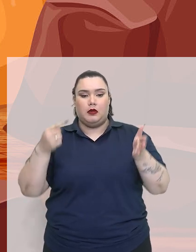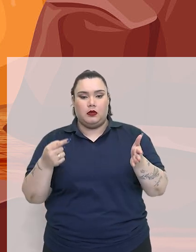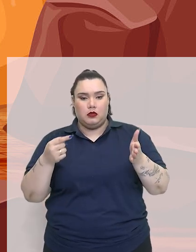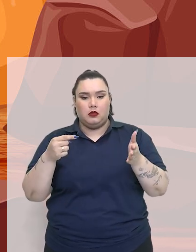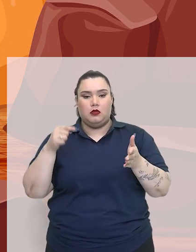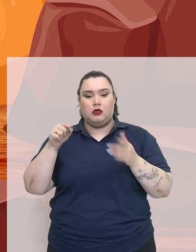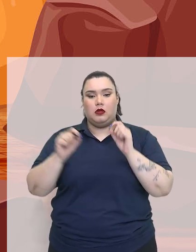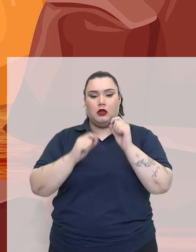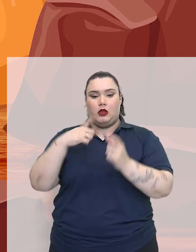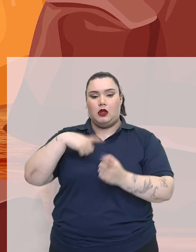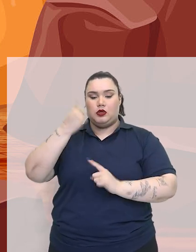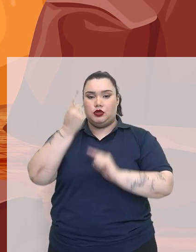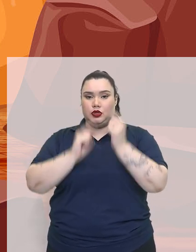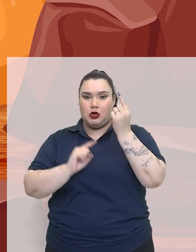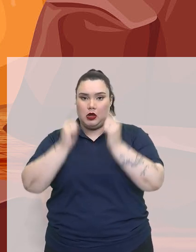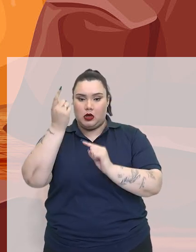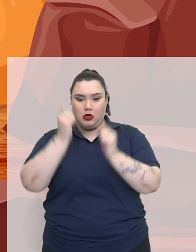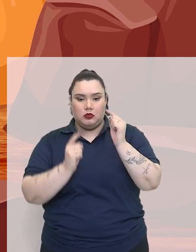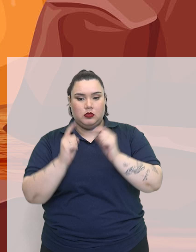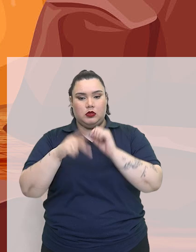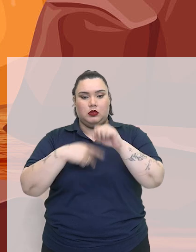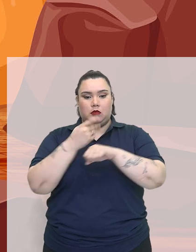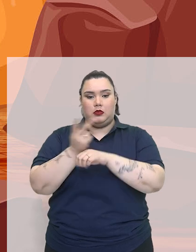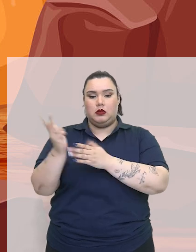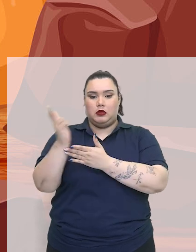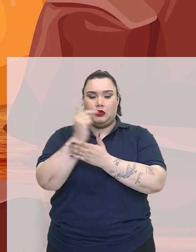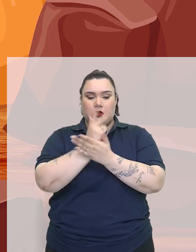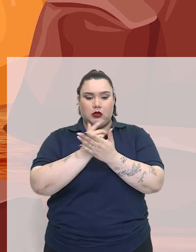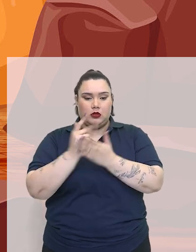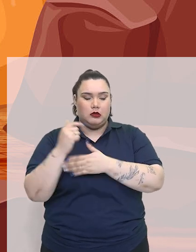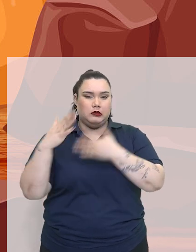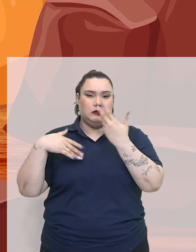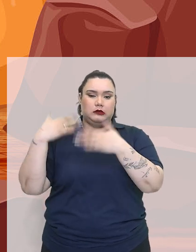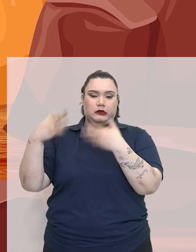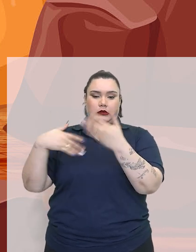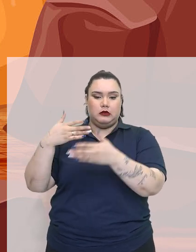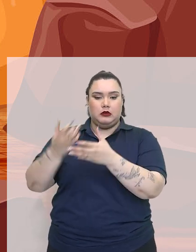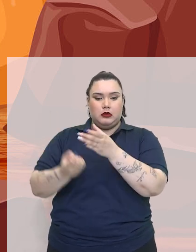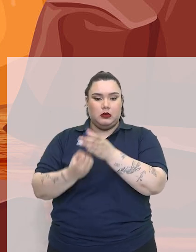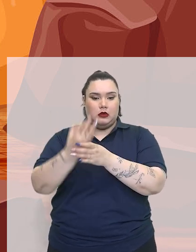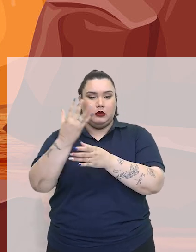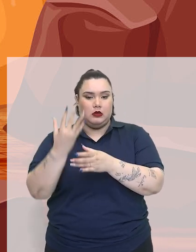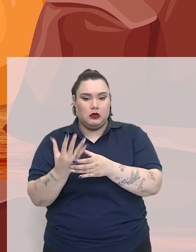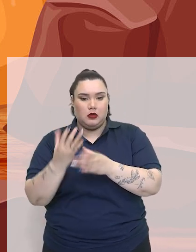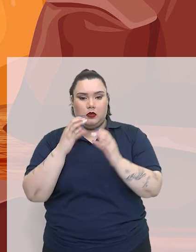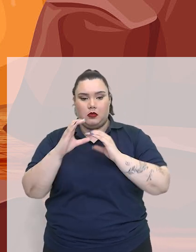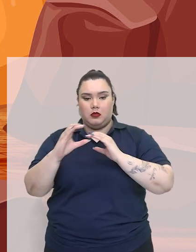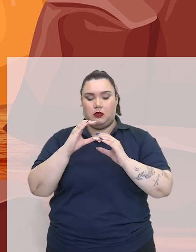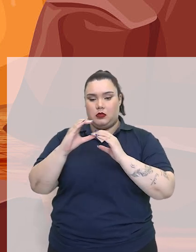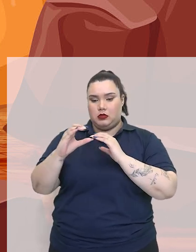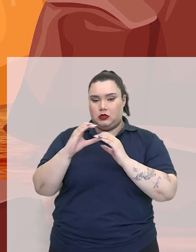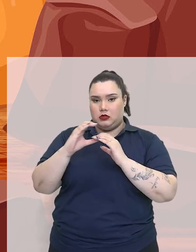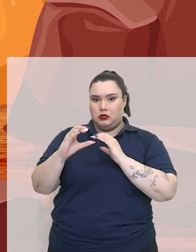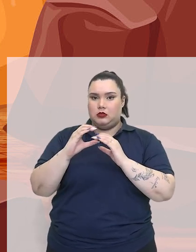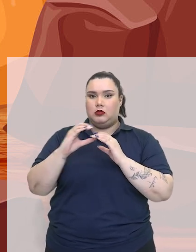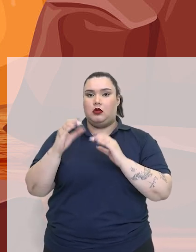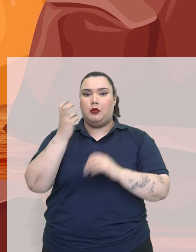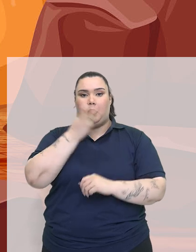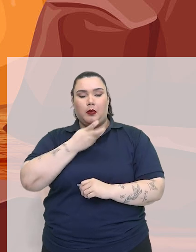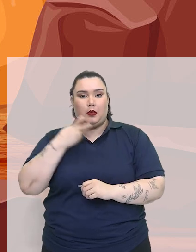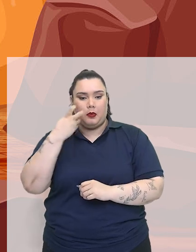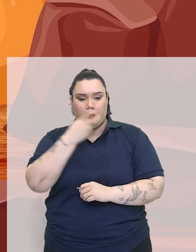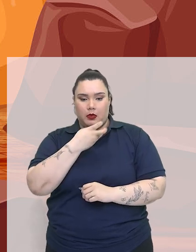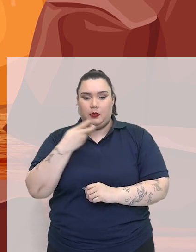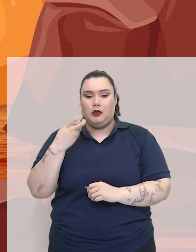Primeiramente, os gestos, depois os desenhos, e só muito depois é que vem a comunicação